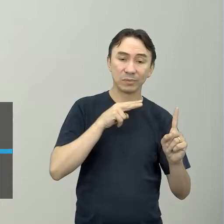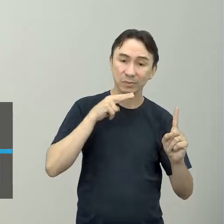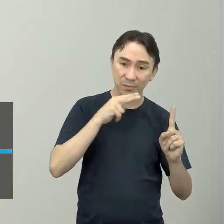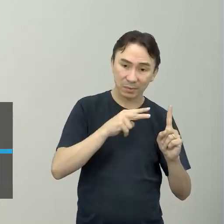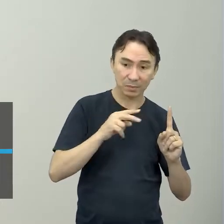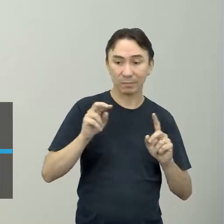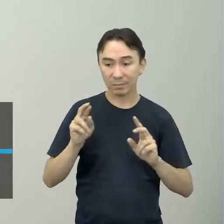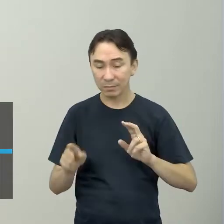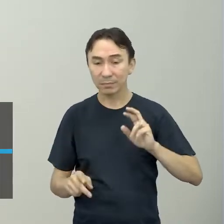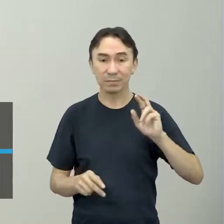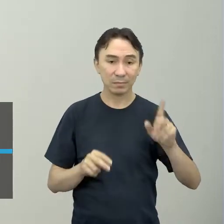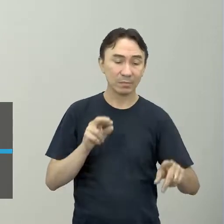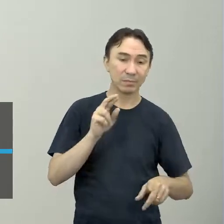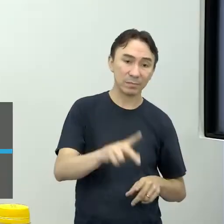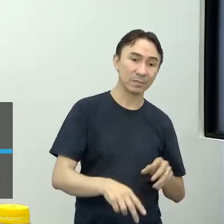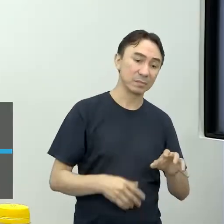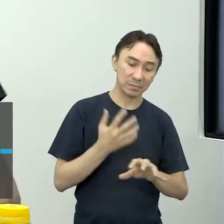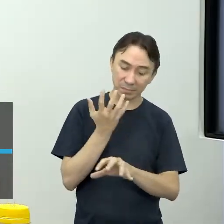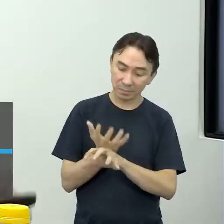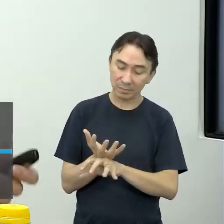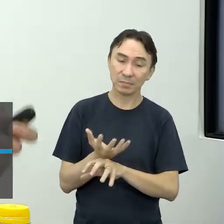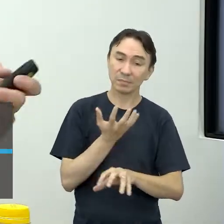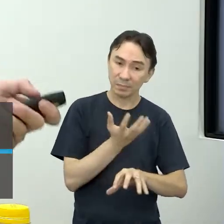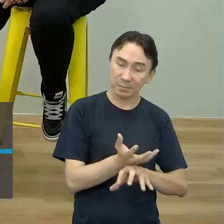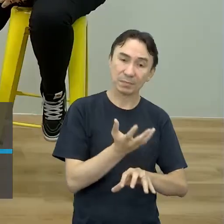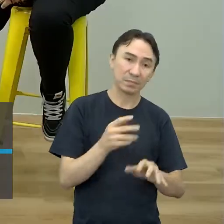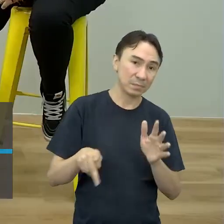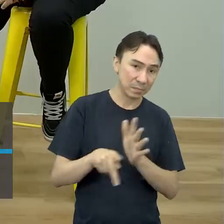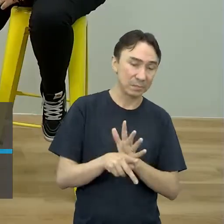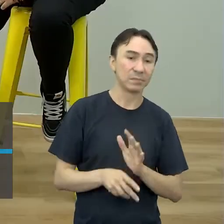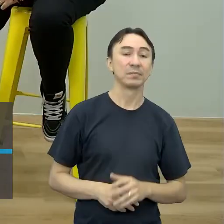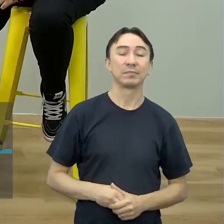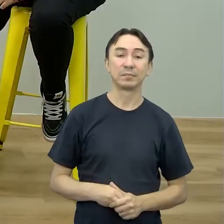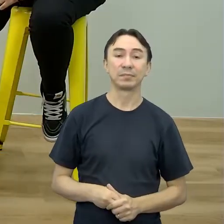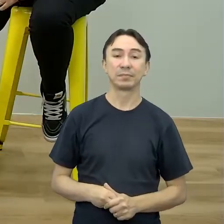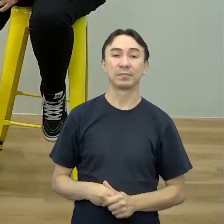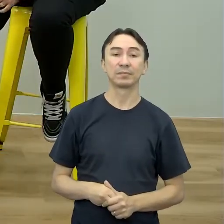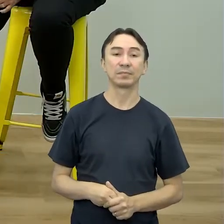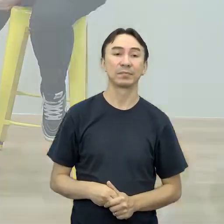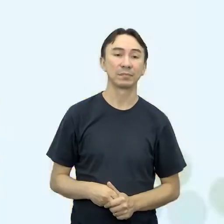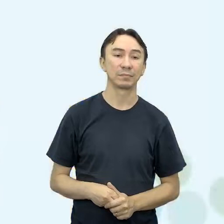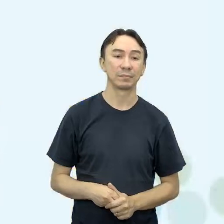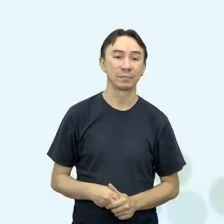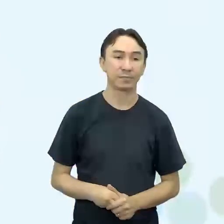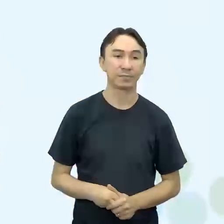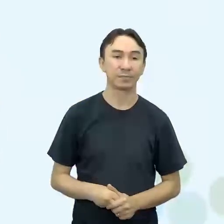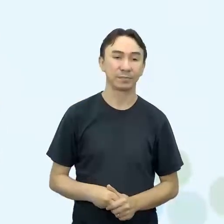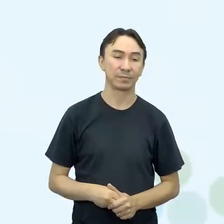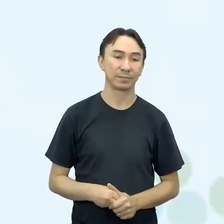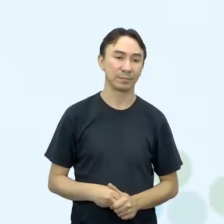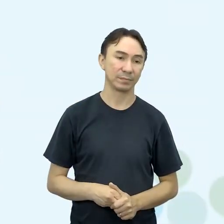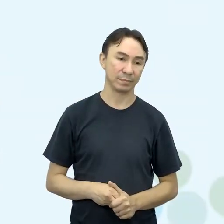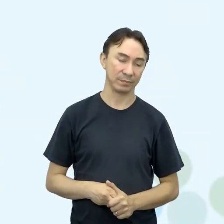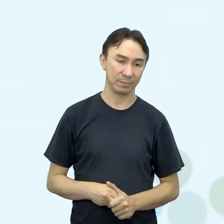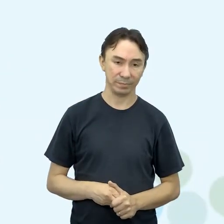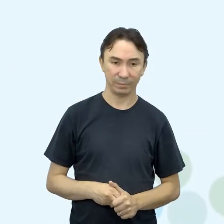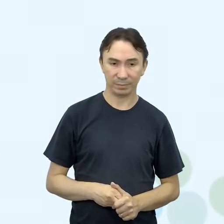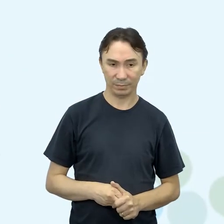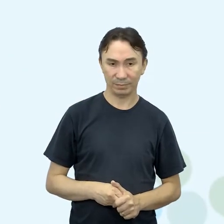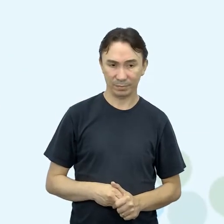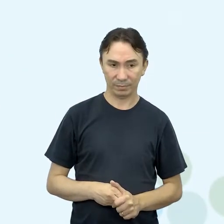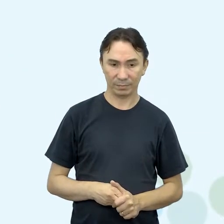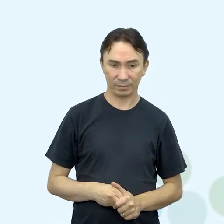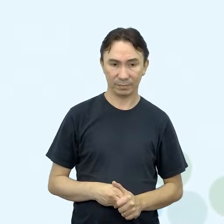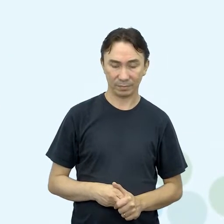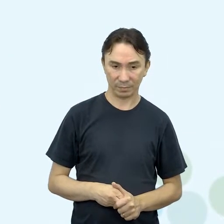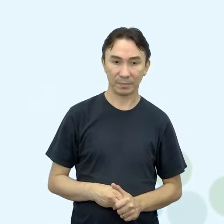das disciplinas específicas. Sim, bora lá, passando, então. Bem, falando primeiramente, né, do